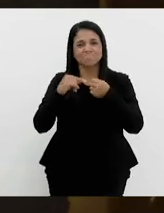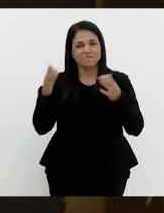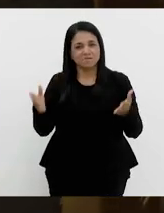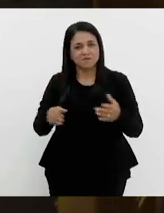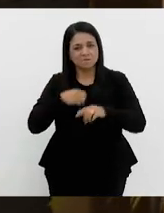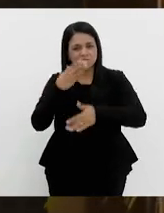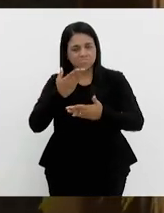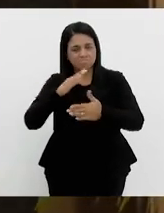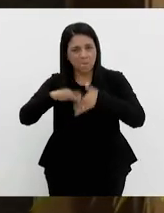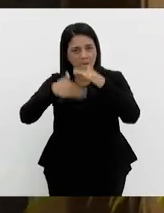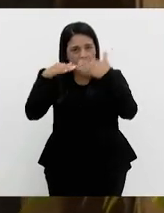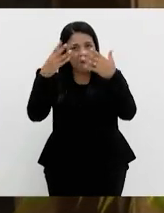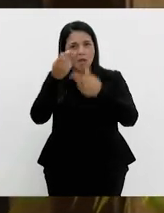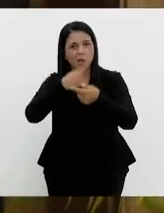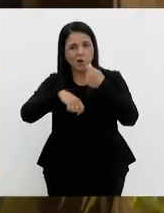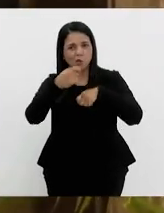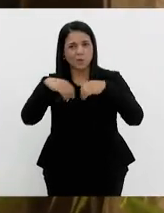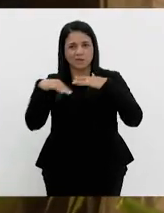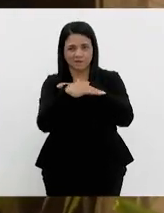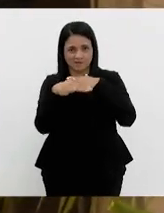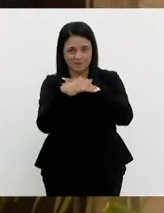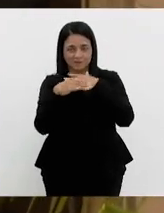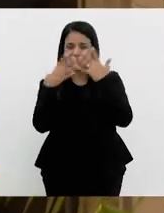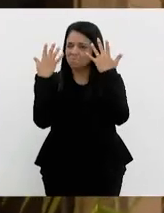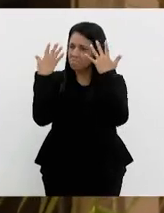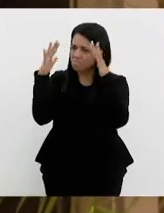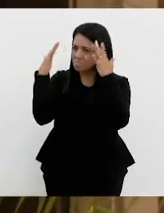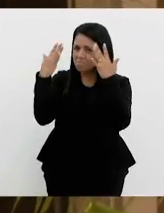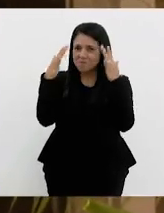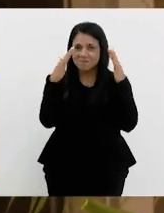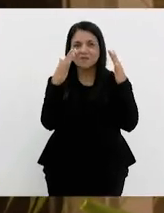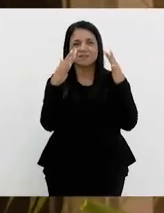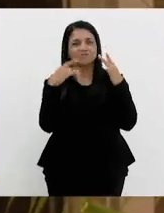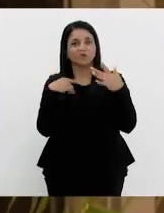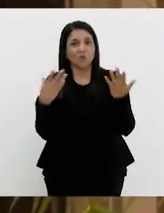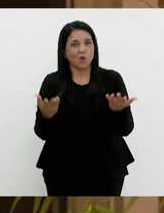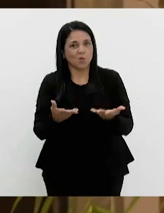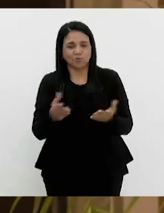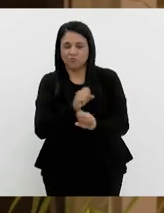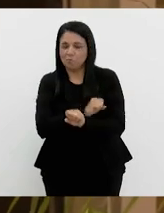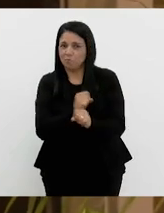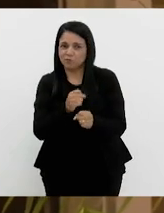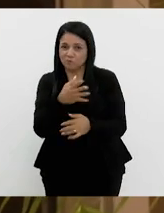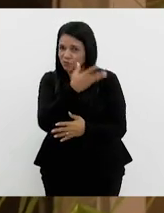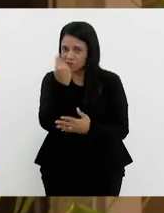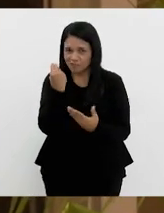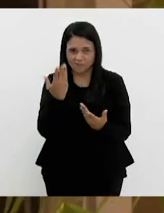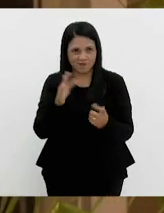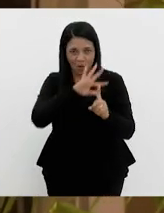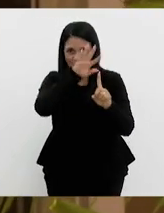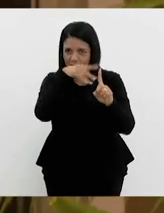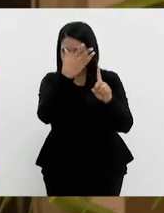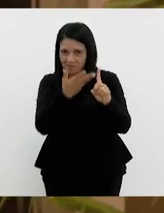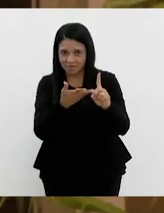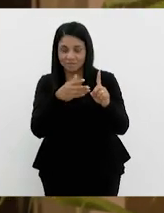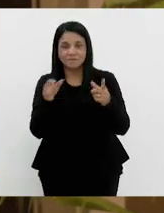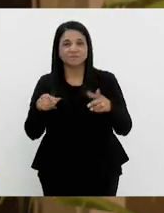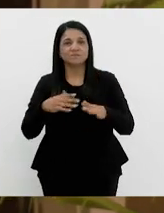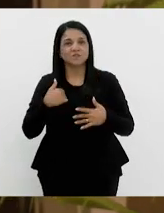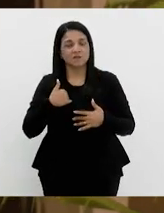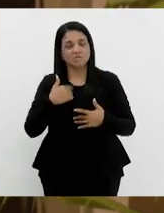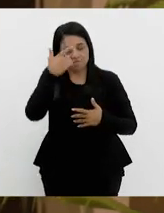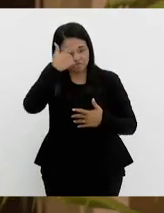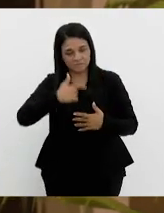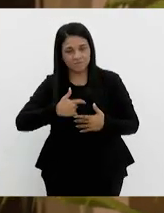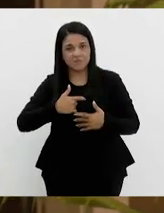econia a nossa cidade parab para vocês nesse dia a gente não podia deixar de fazer essa homenagem Manifesto a minha a